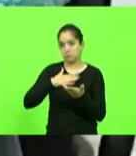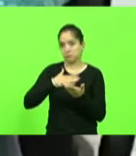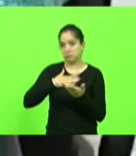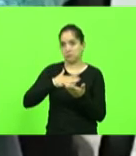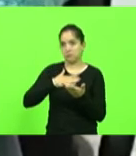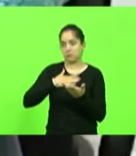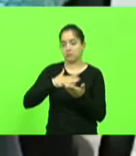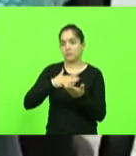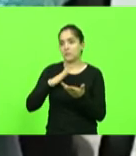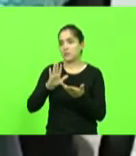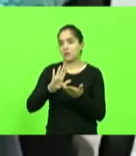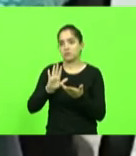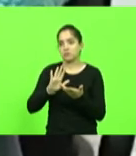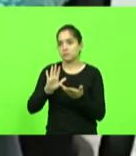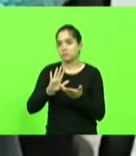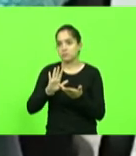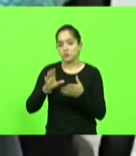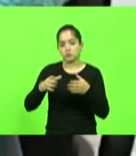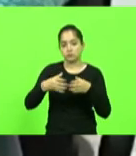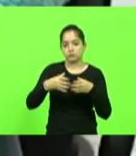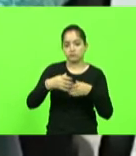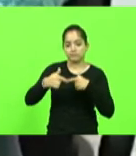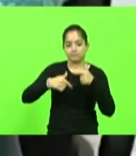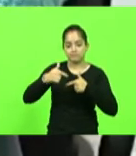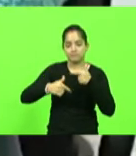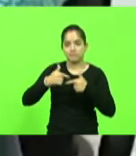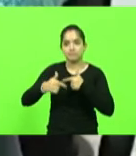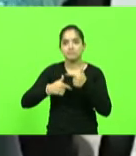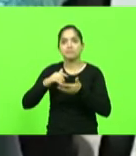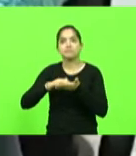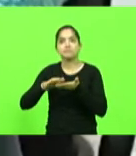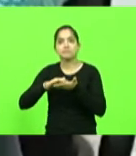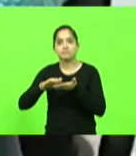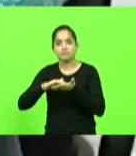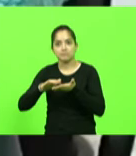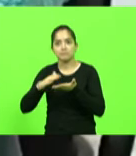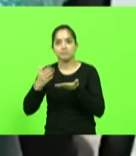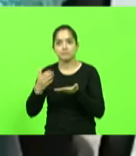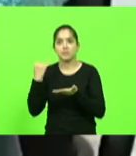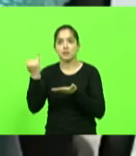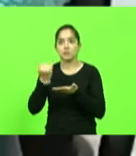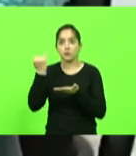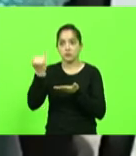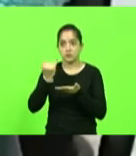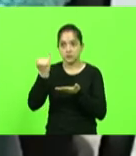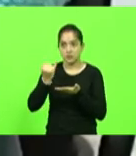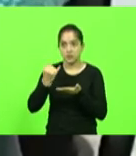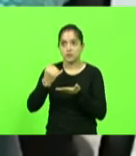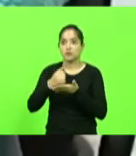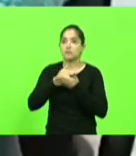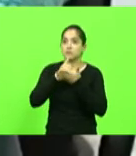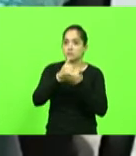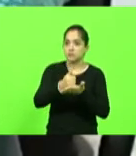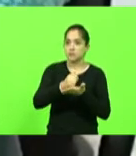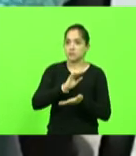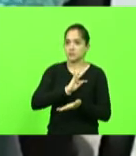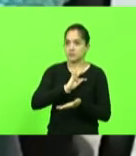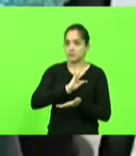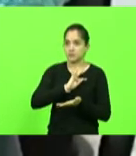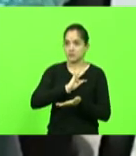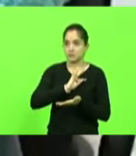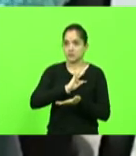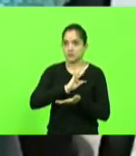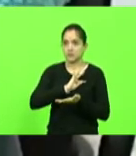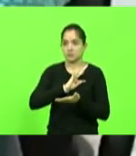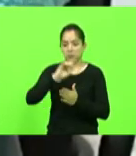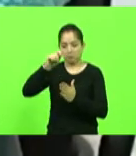né? E nem dos meus colegas aqui da secretaria. Isso é bem importante. A minha atribuição é técnica, eu não tenho o poder da caneta